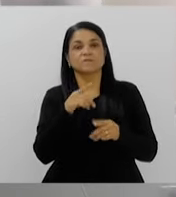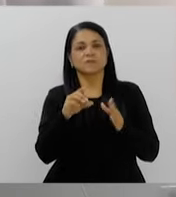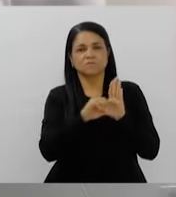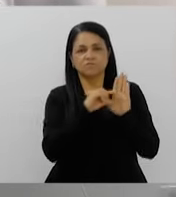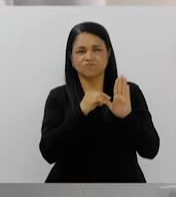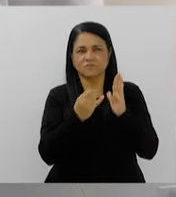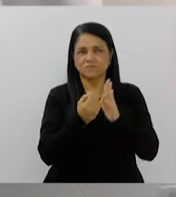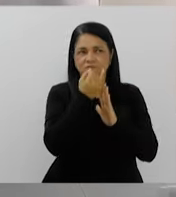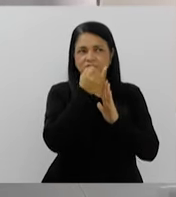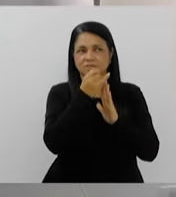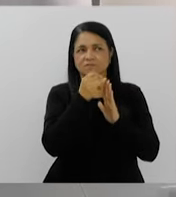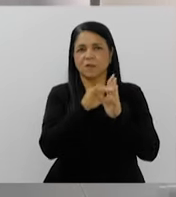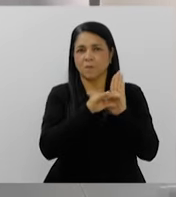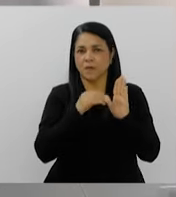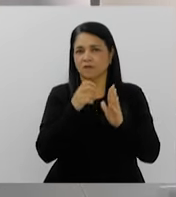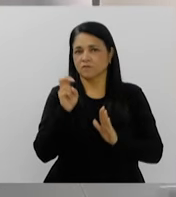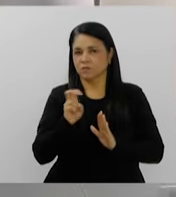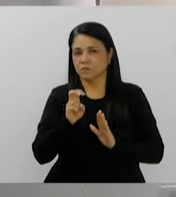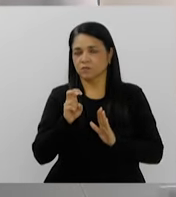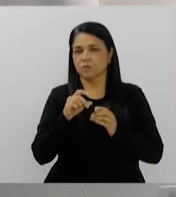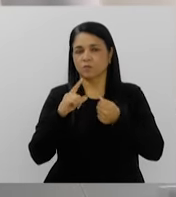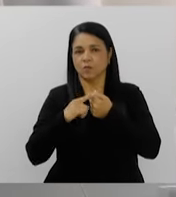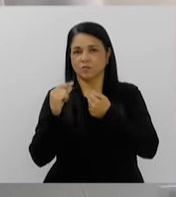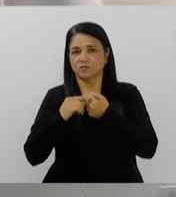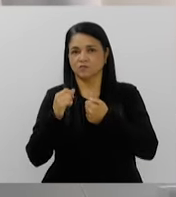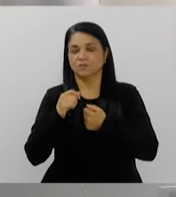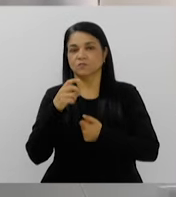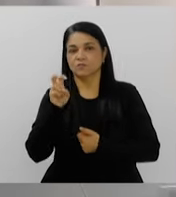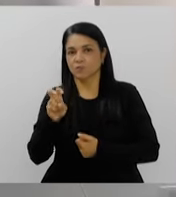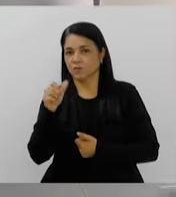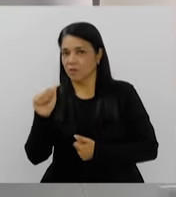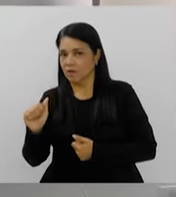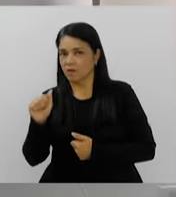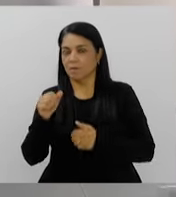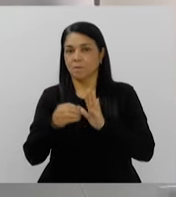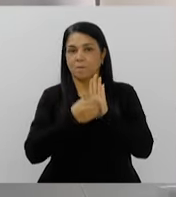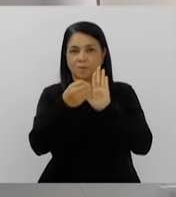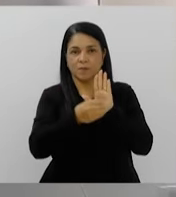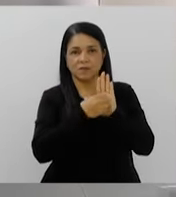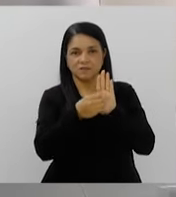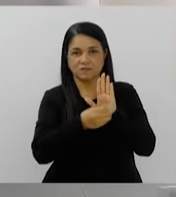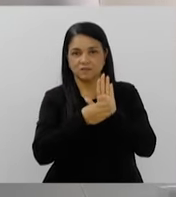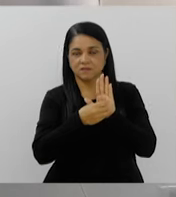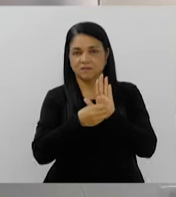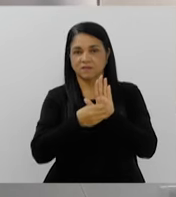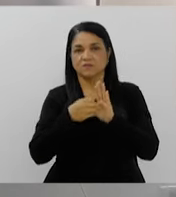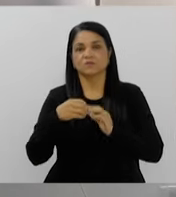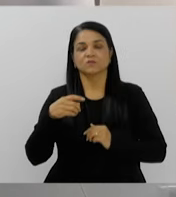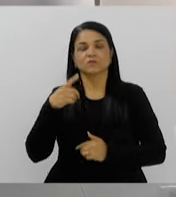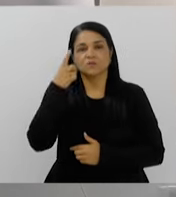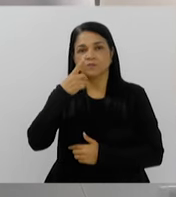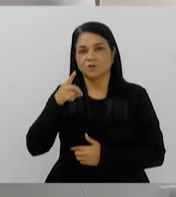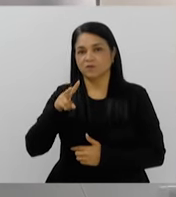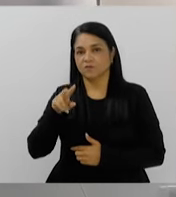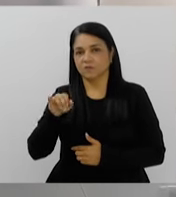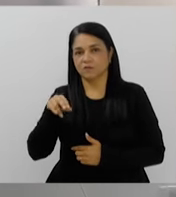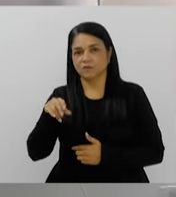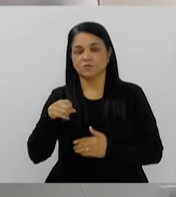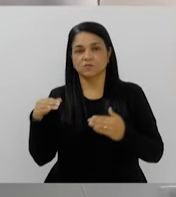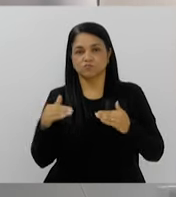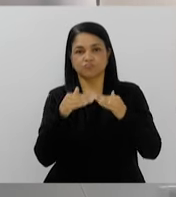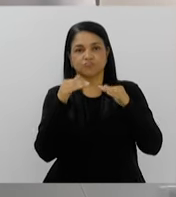o parágrafo 5º no artigo 5A. O parecer do deputado Vinícius Cozzolino é pela constitucionalidade